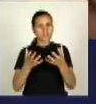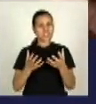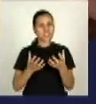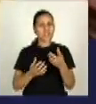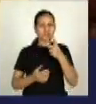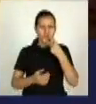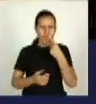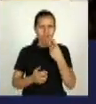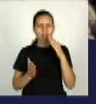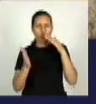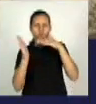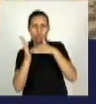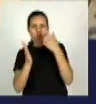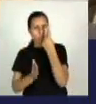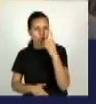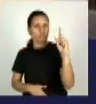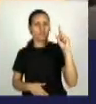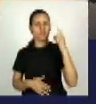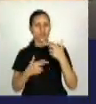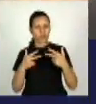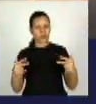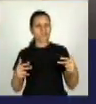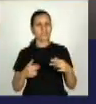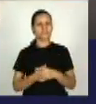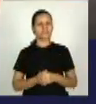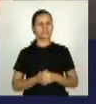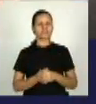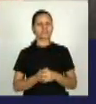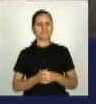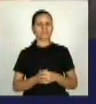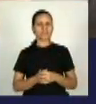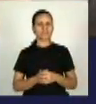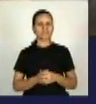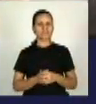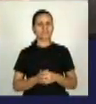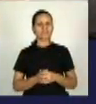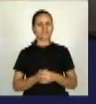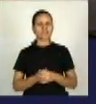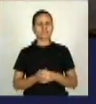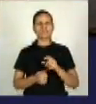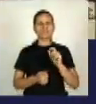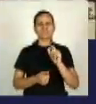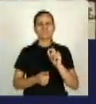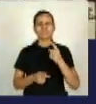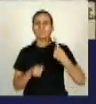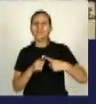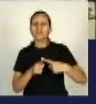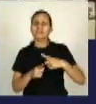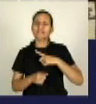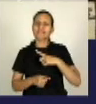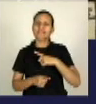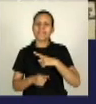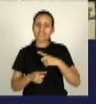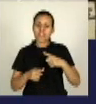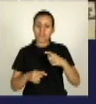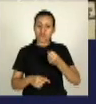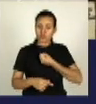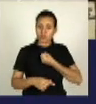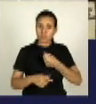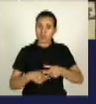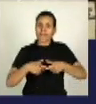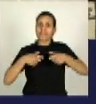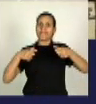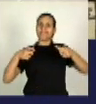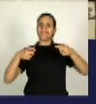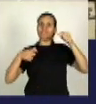forma bem adequada, bastante adequada. Eu só queria colocar fazer uma última colocação, é que assim,